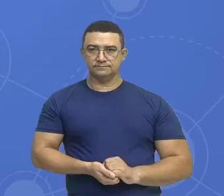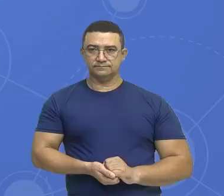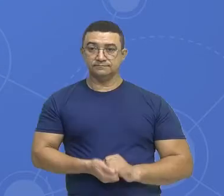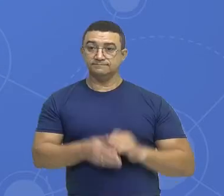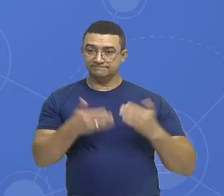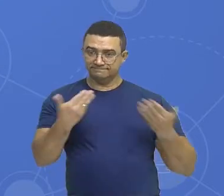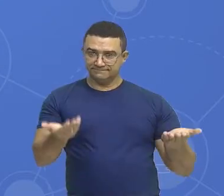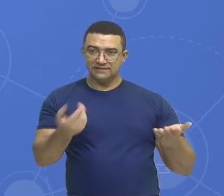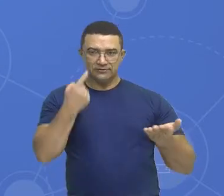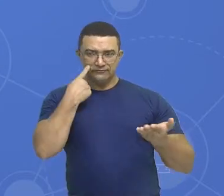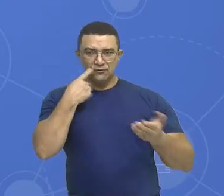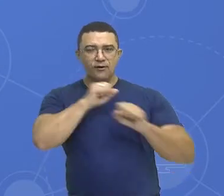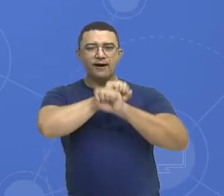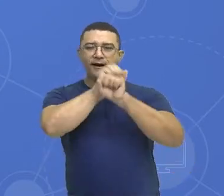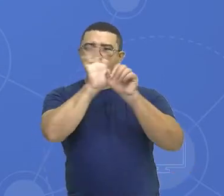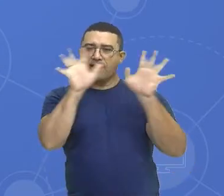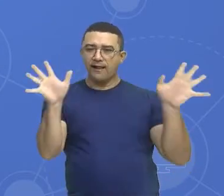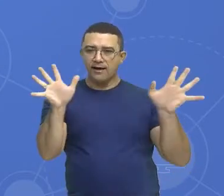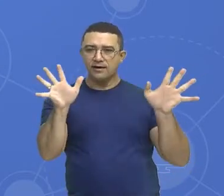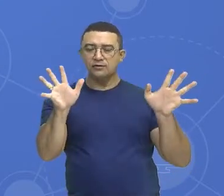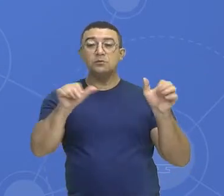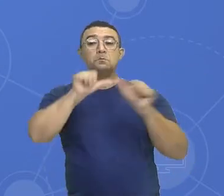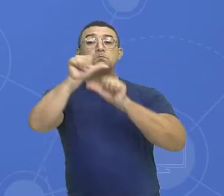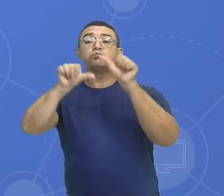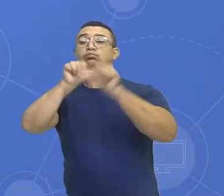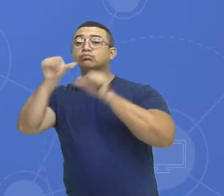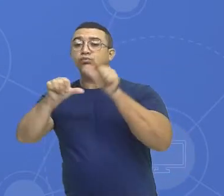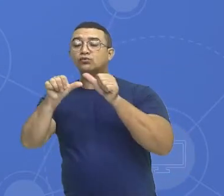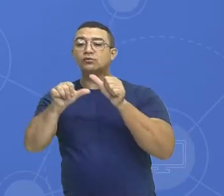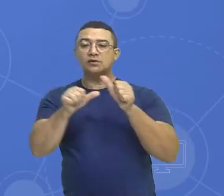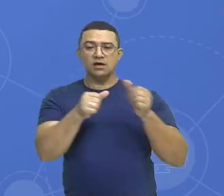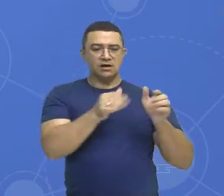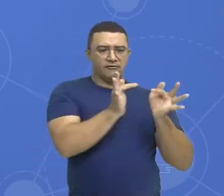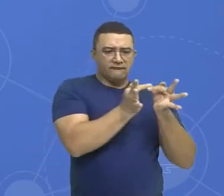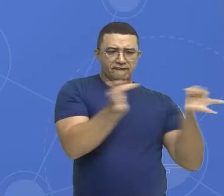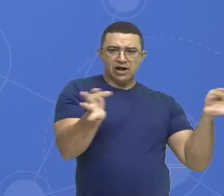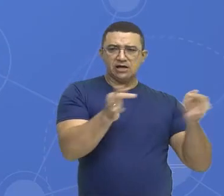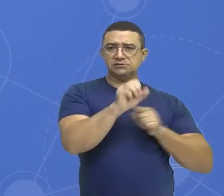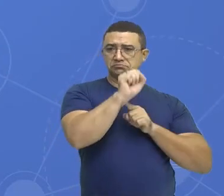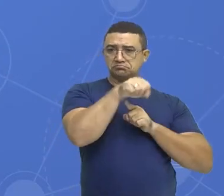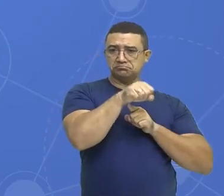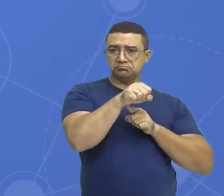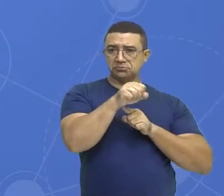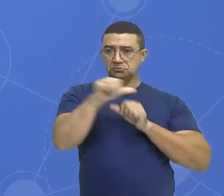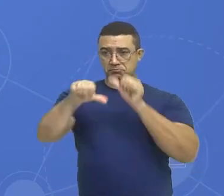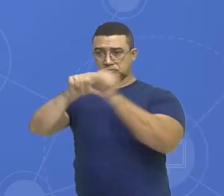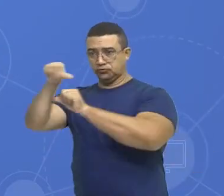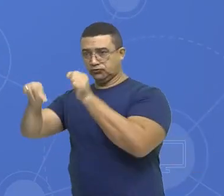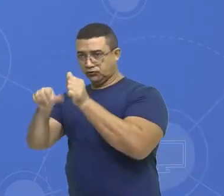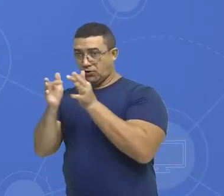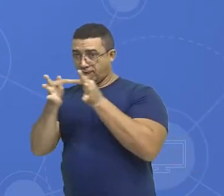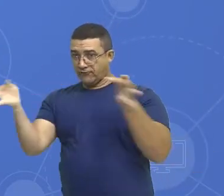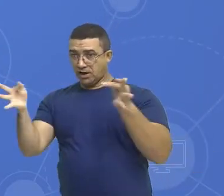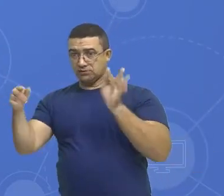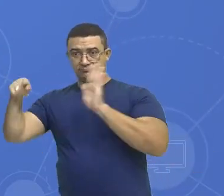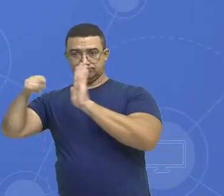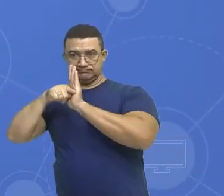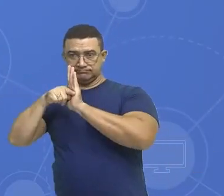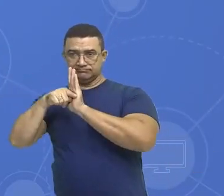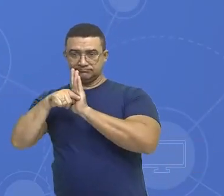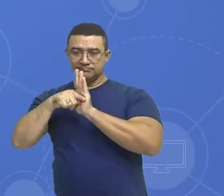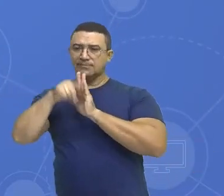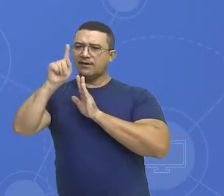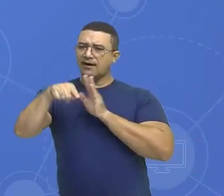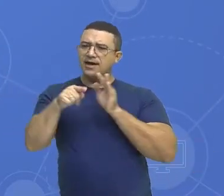Então, também ficou claro, né, gente? O que muda da forma afirmativa para negativa quando eu tenho o sujeito na terceira pessoa do singular? É